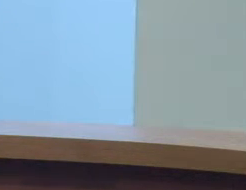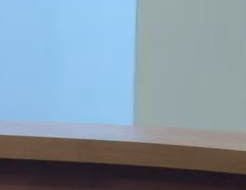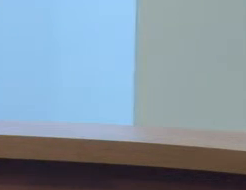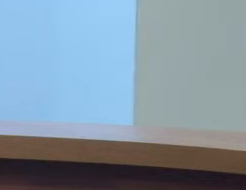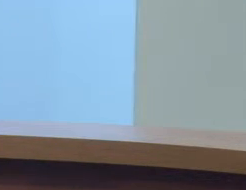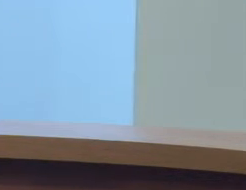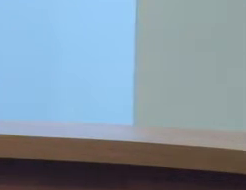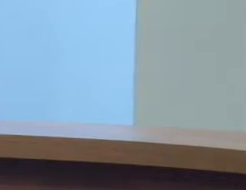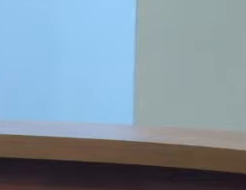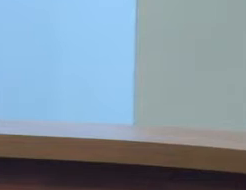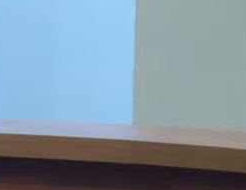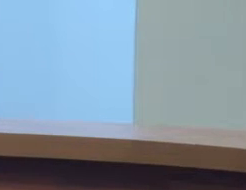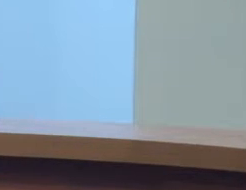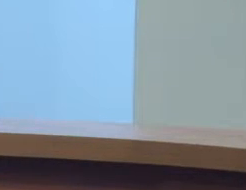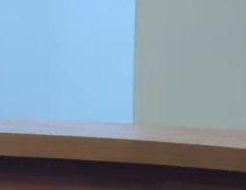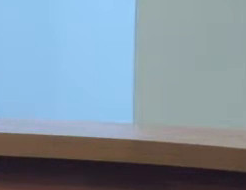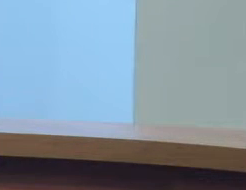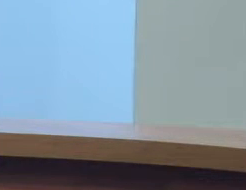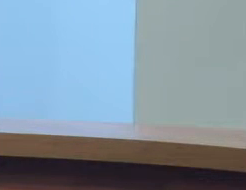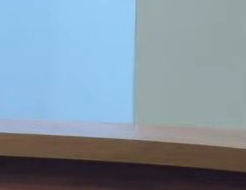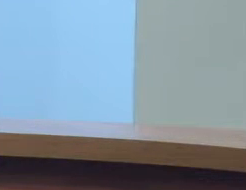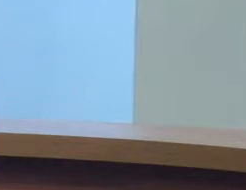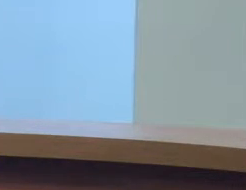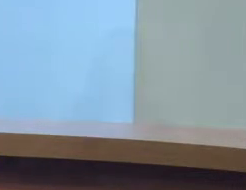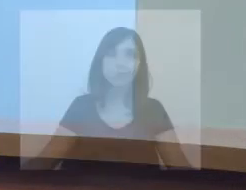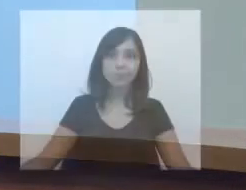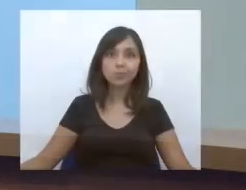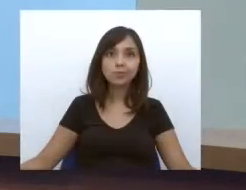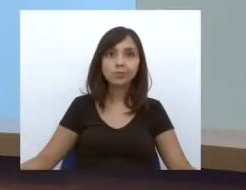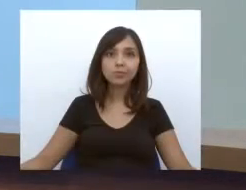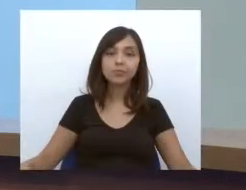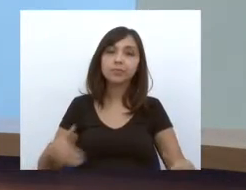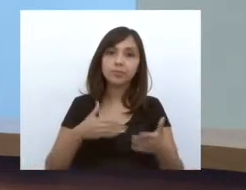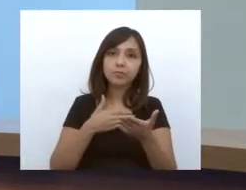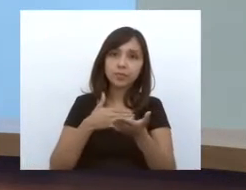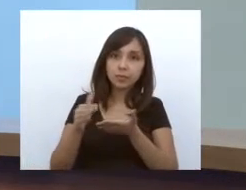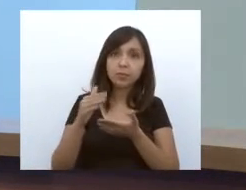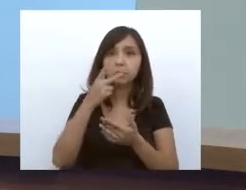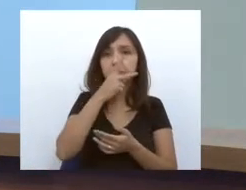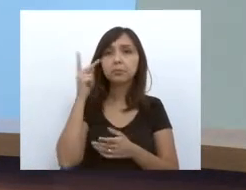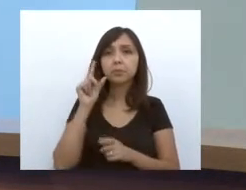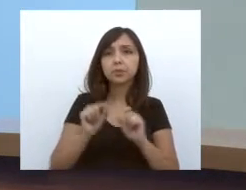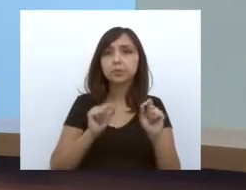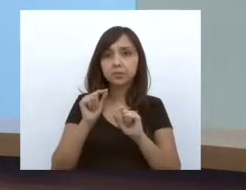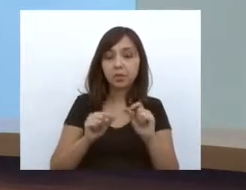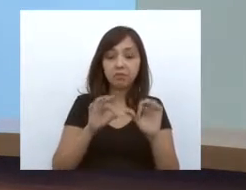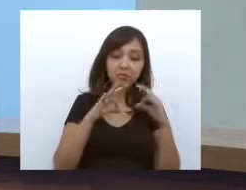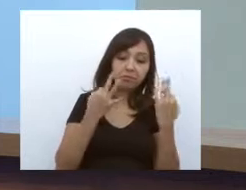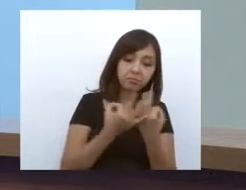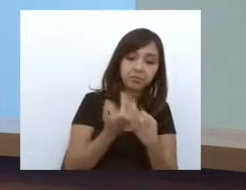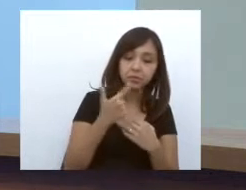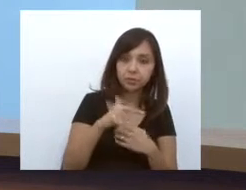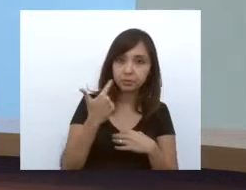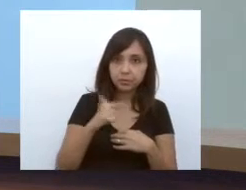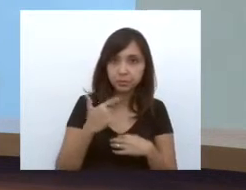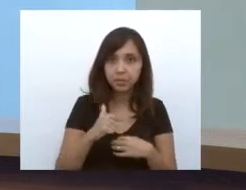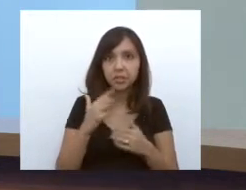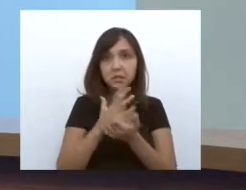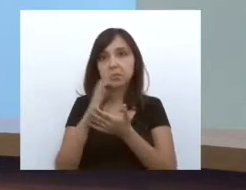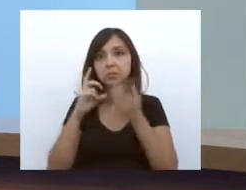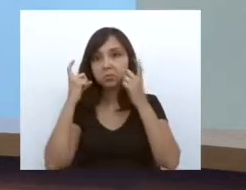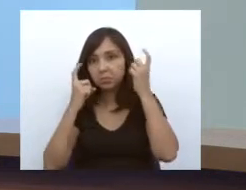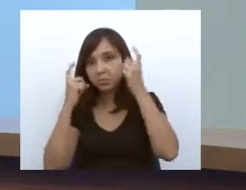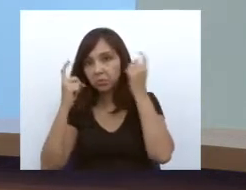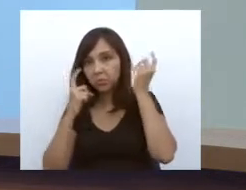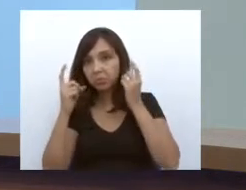mantenha as escolas abertas. Afinal de contas, quem é contra são pessoas que não têm família, pessoas que não se preocupam com o